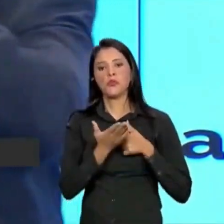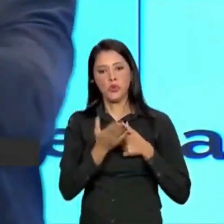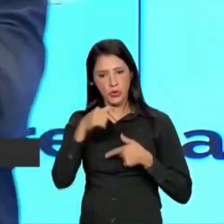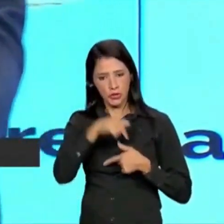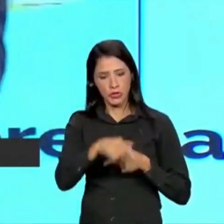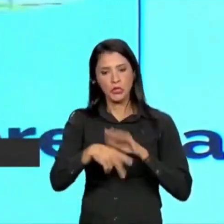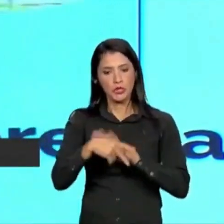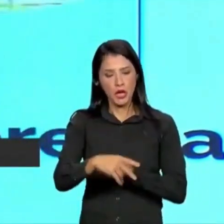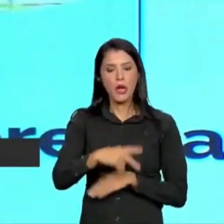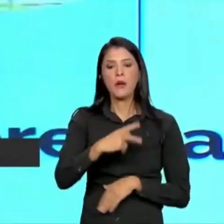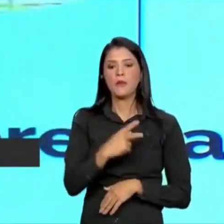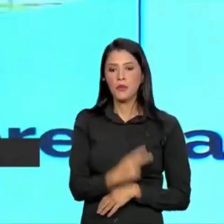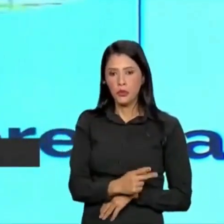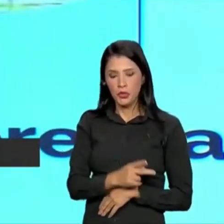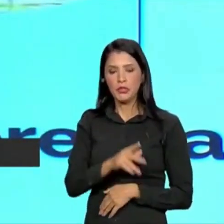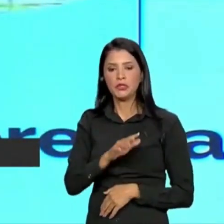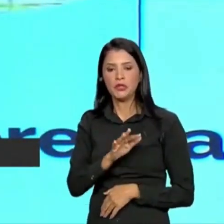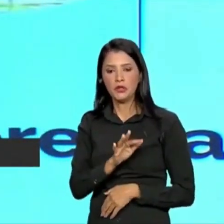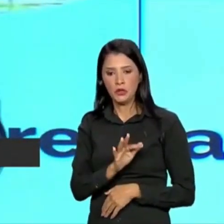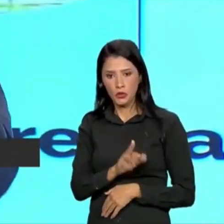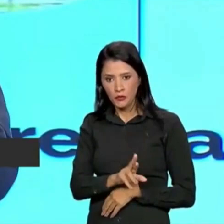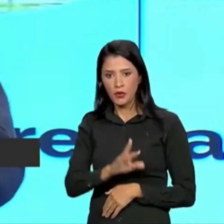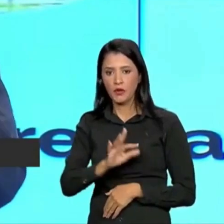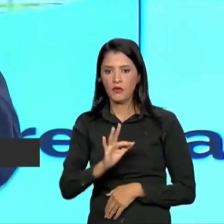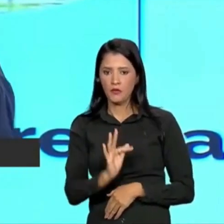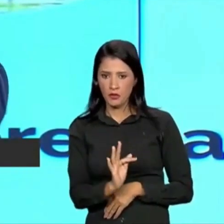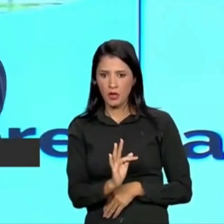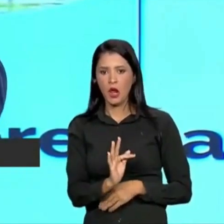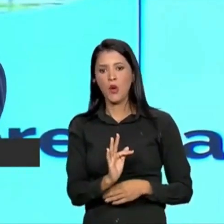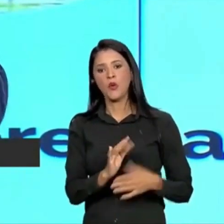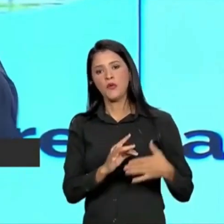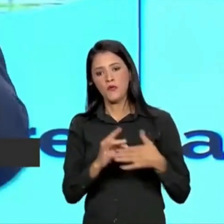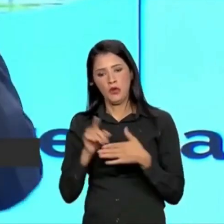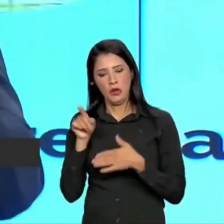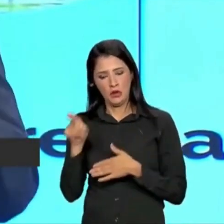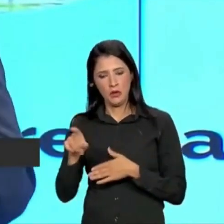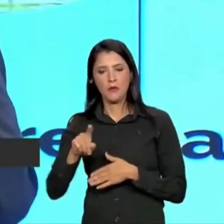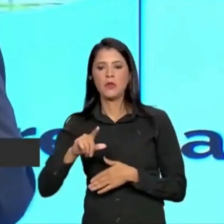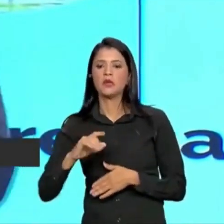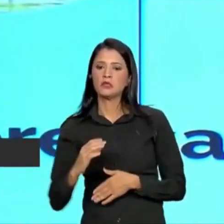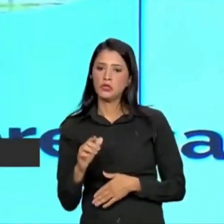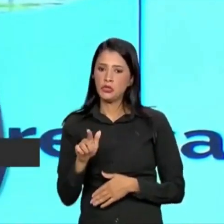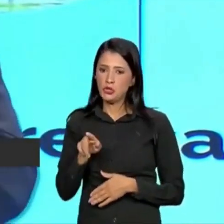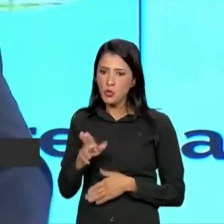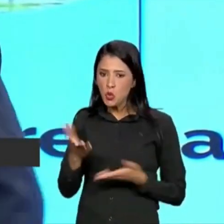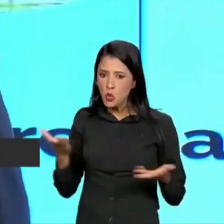Rodoviária Federal para a CGU, que nós estamos hoje publicizando, dando